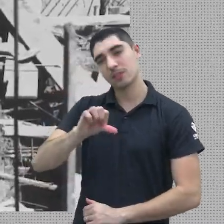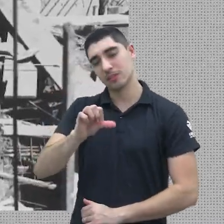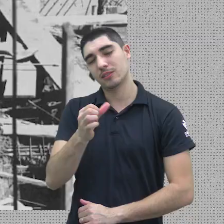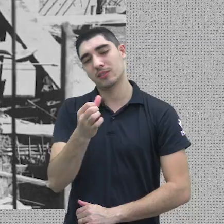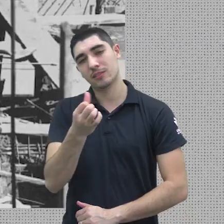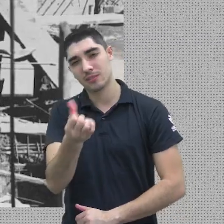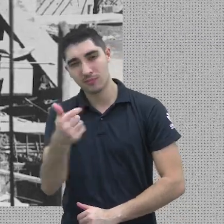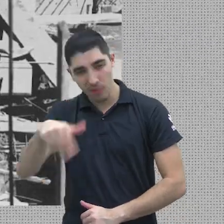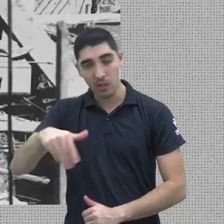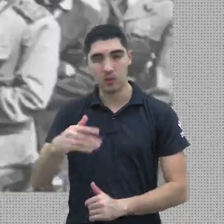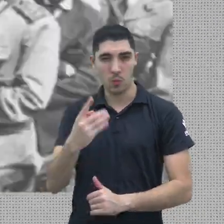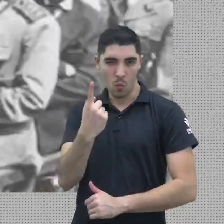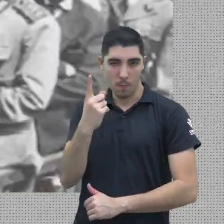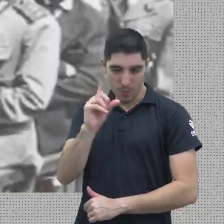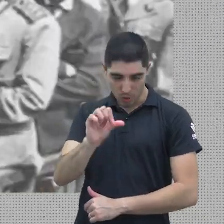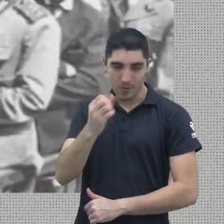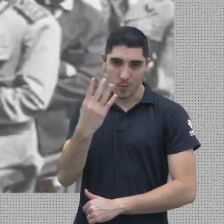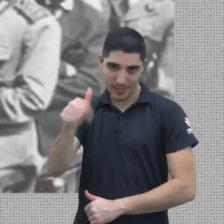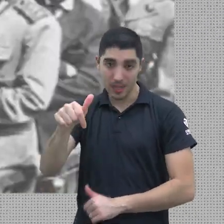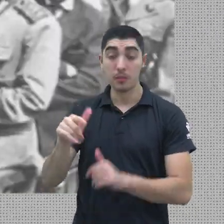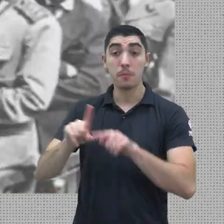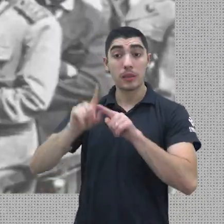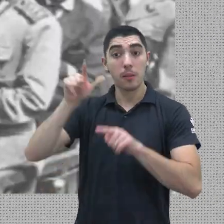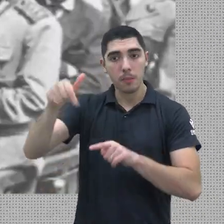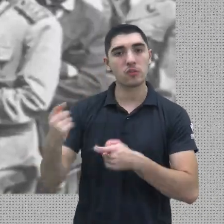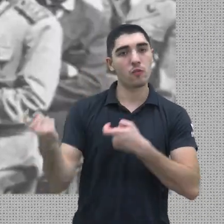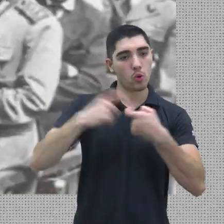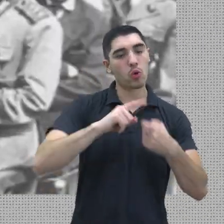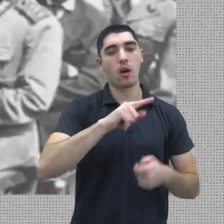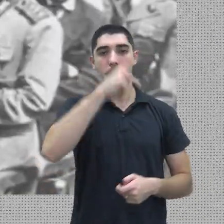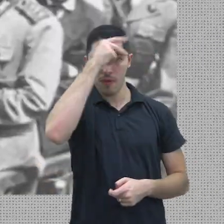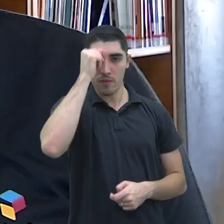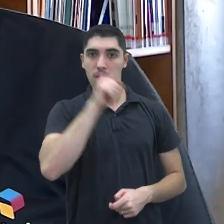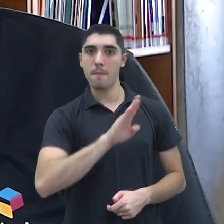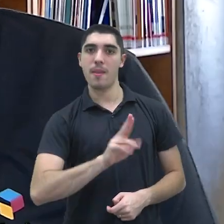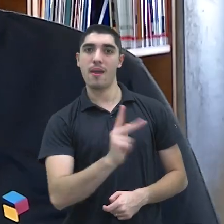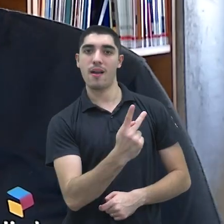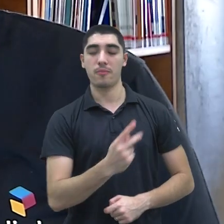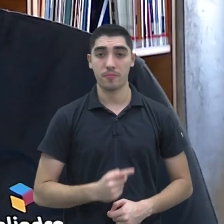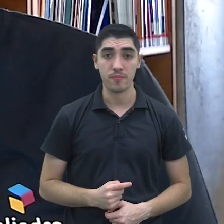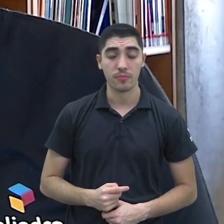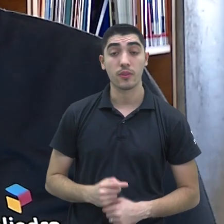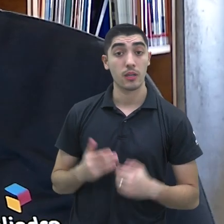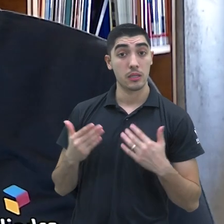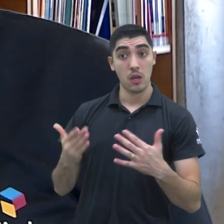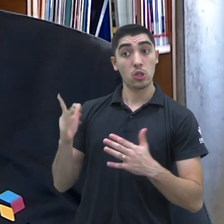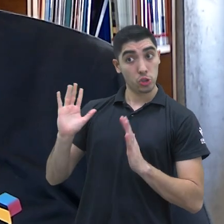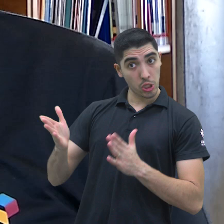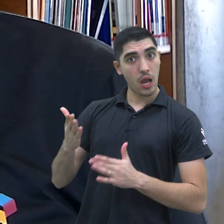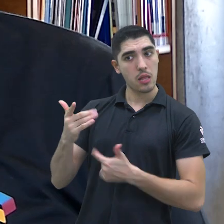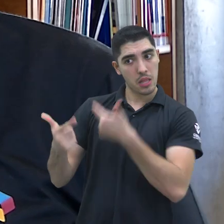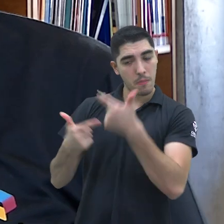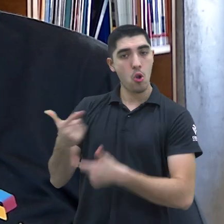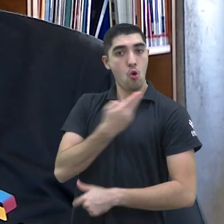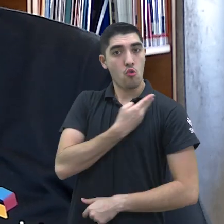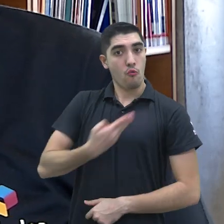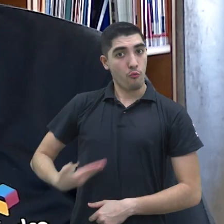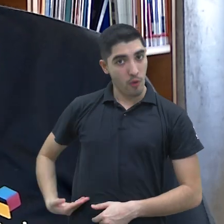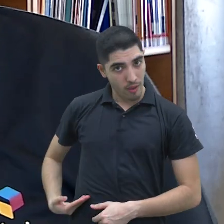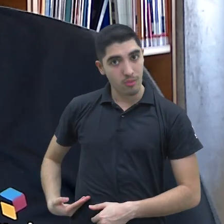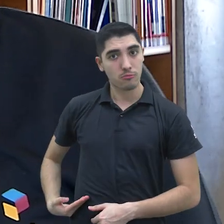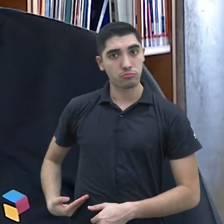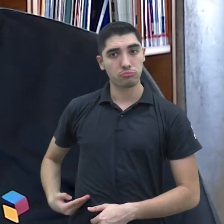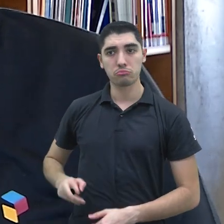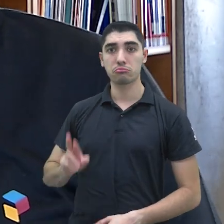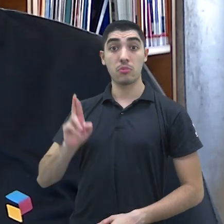em 1940, retornou à política como prefeito de Belo Horizonte. Chegou a ser governador, né?